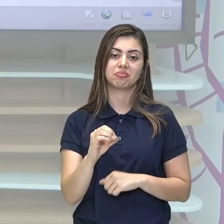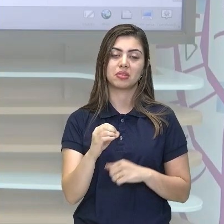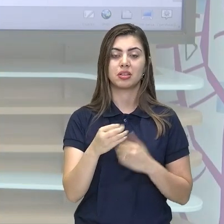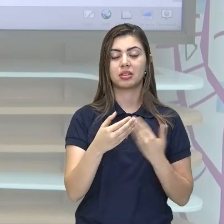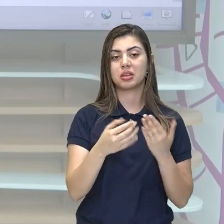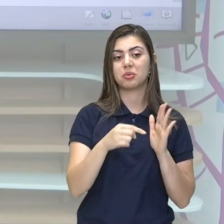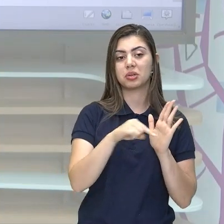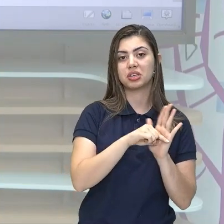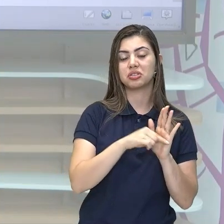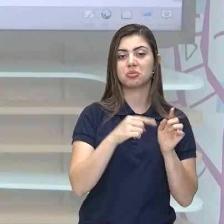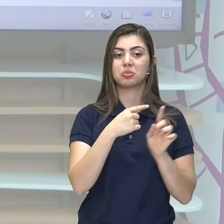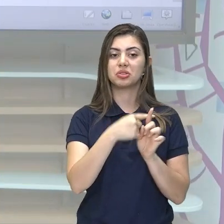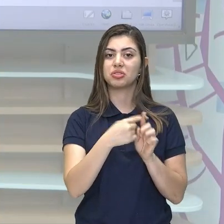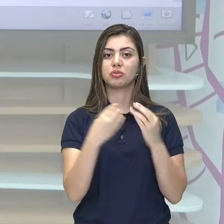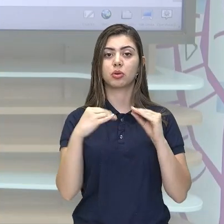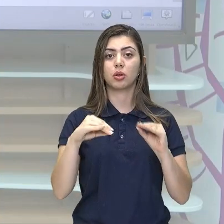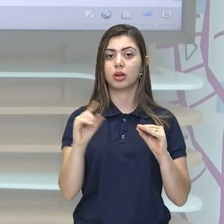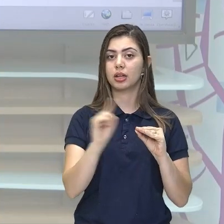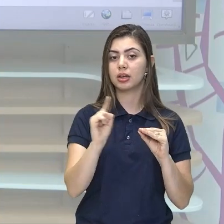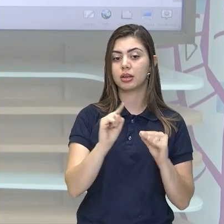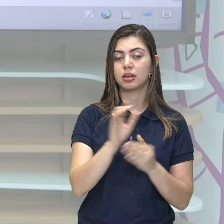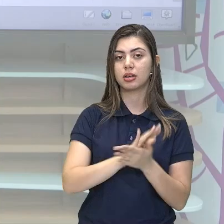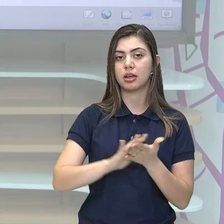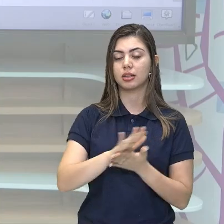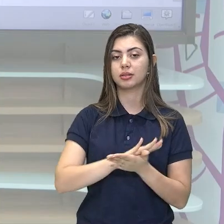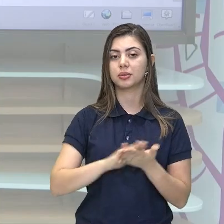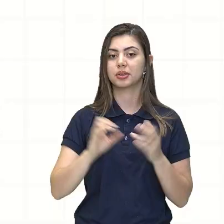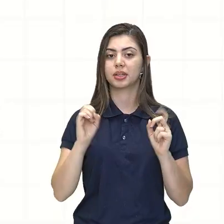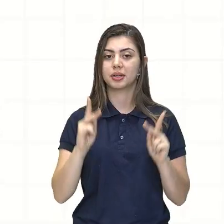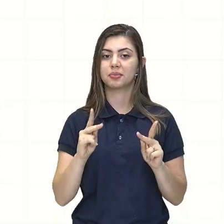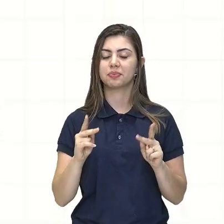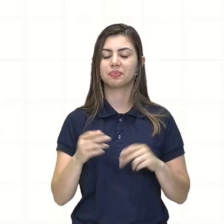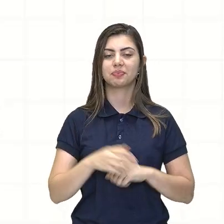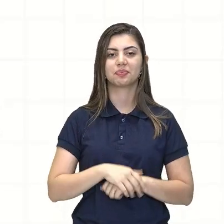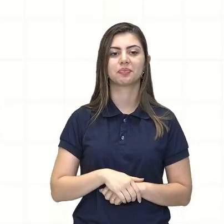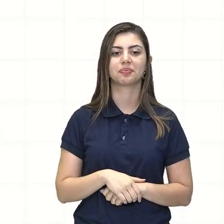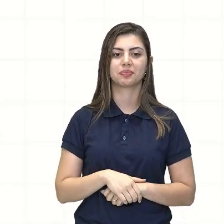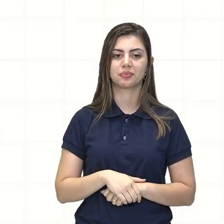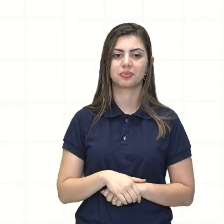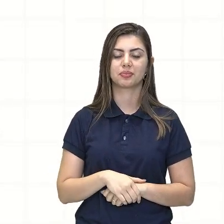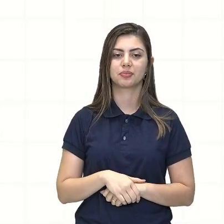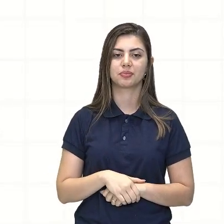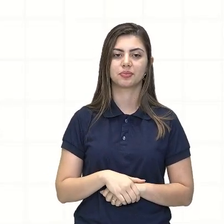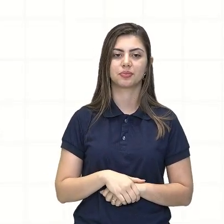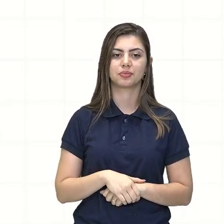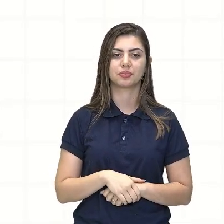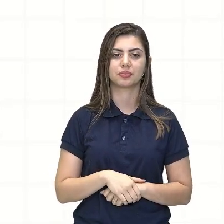sem o sinal de menos. Então, não interessa. Beleza? Vamos continuando.